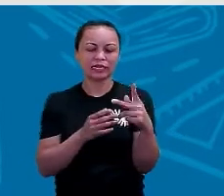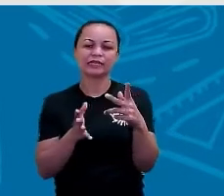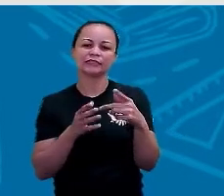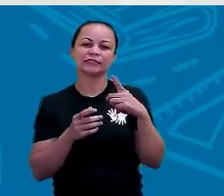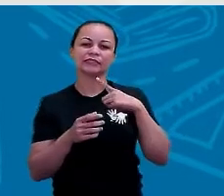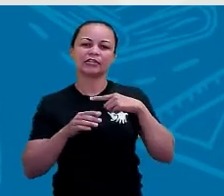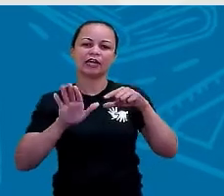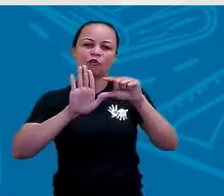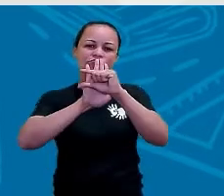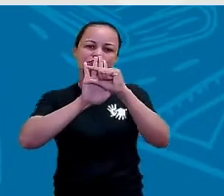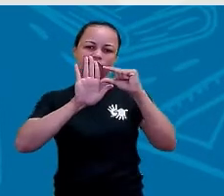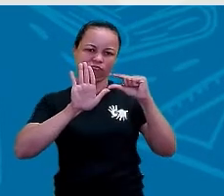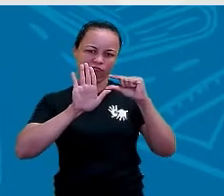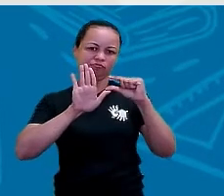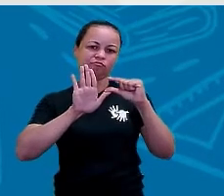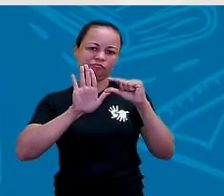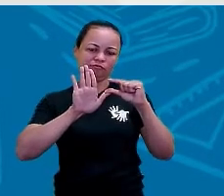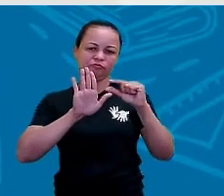verso.